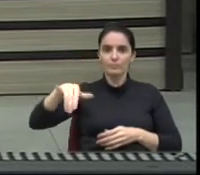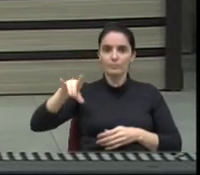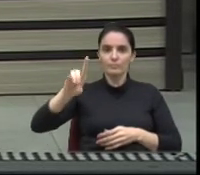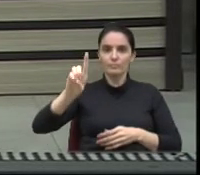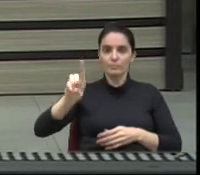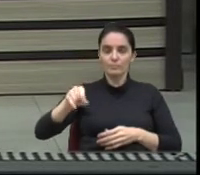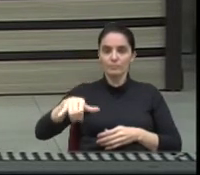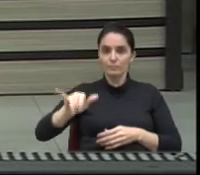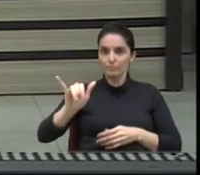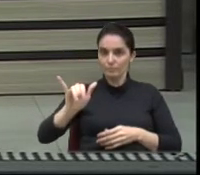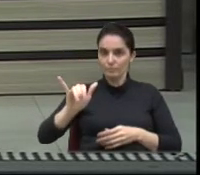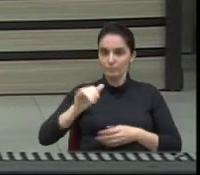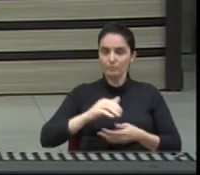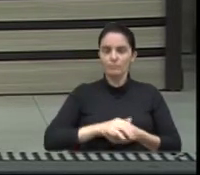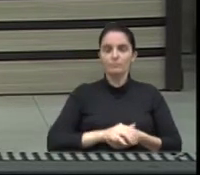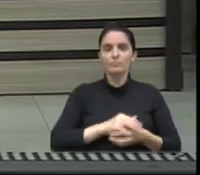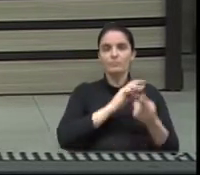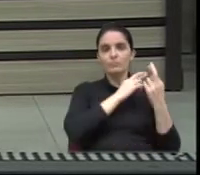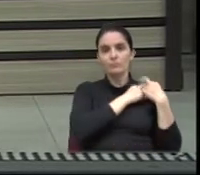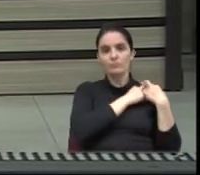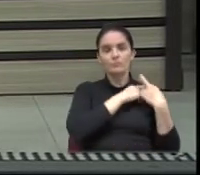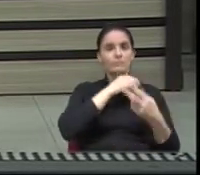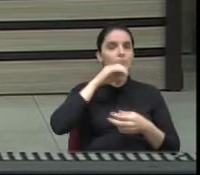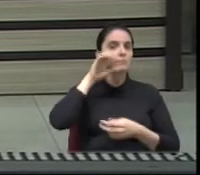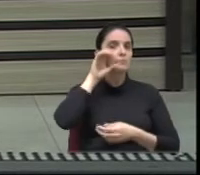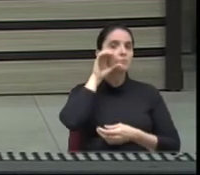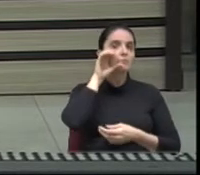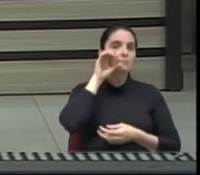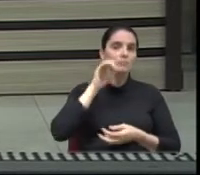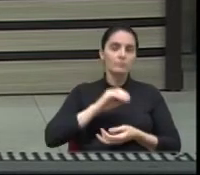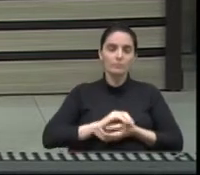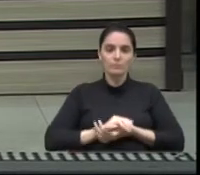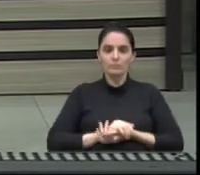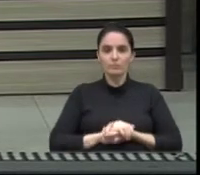Santos. Constância Félix, vereadora.